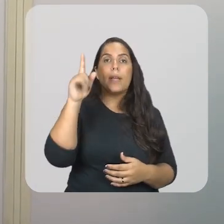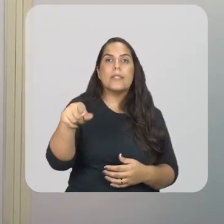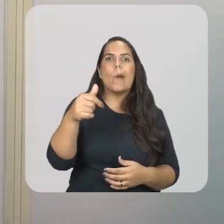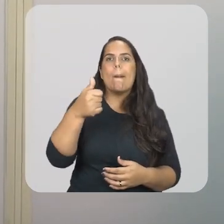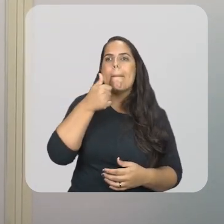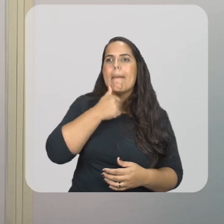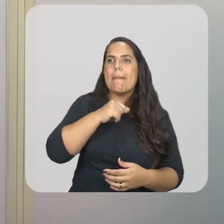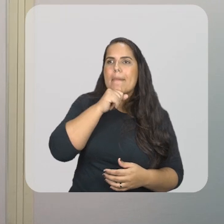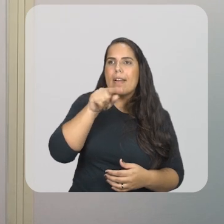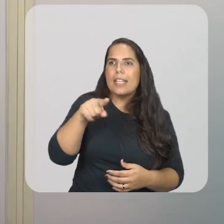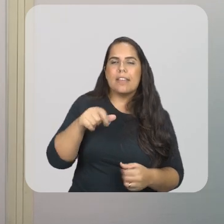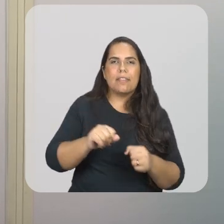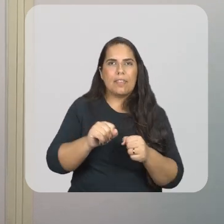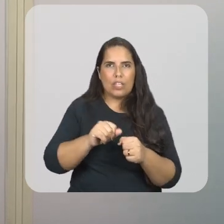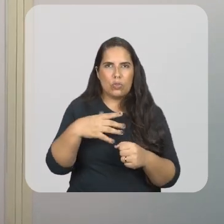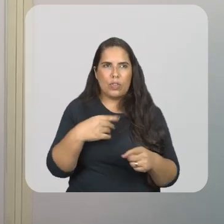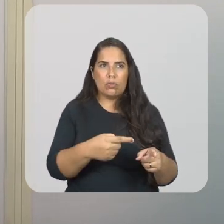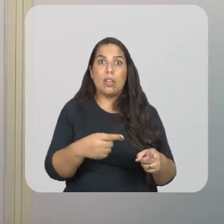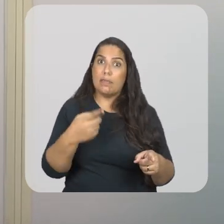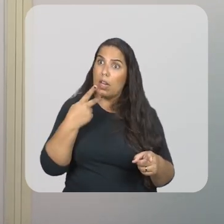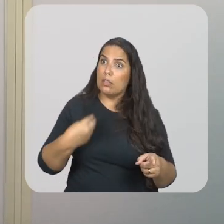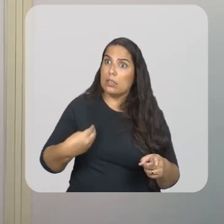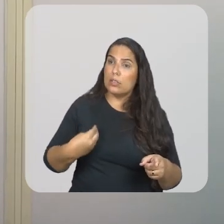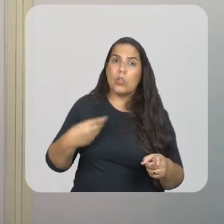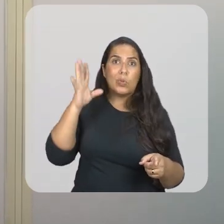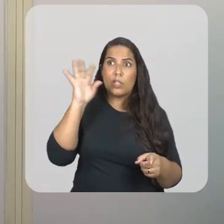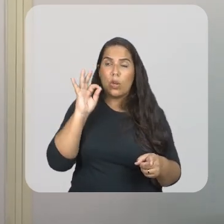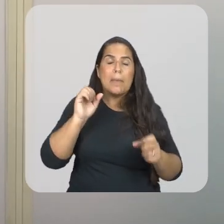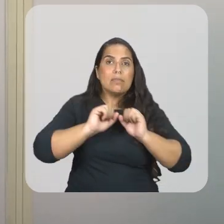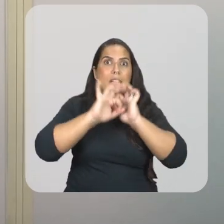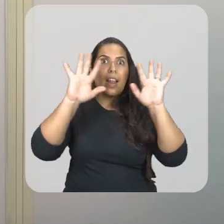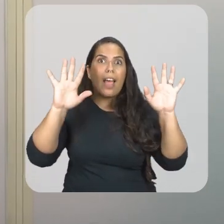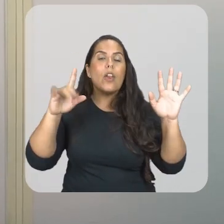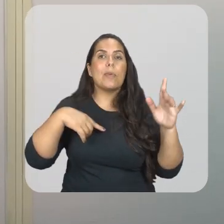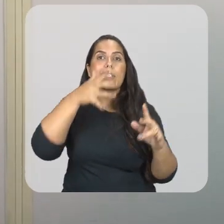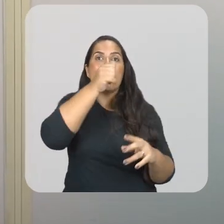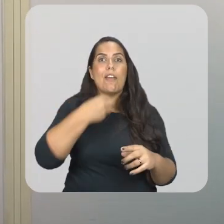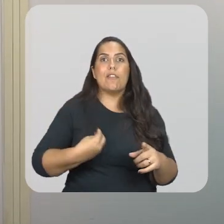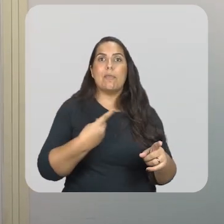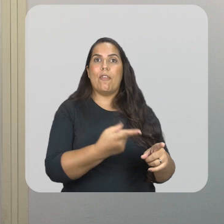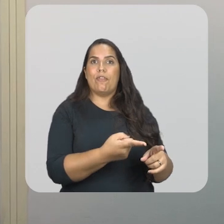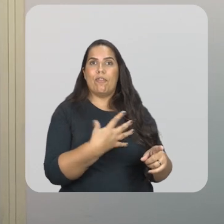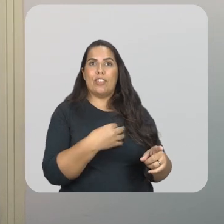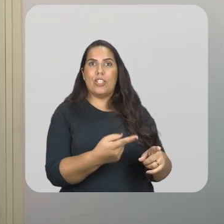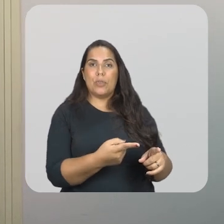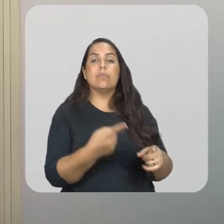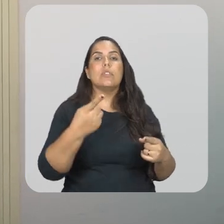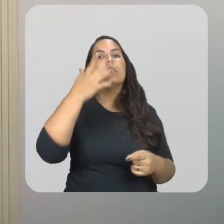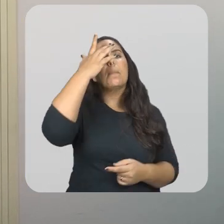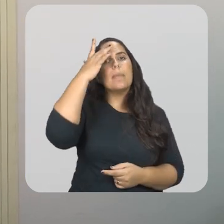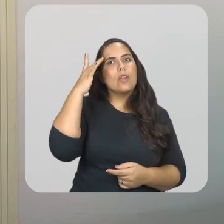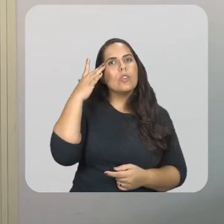mãe desse menino que fez a bariátrica estava lá. Ela falou assim, eu não entendo nada, mas estou entendendo tudo, porque eles salvaram a vida do meu filho. E